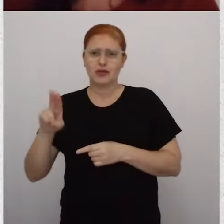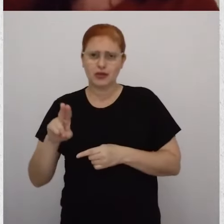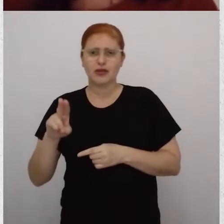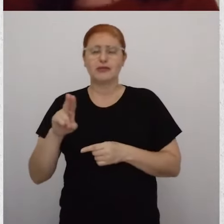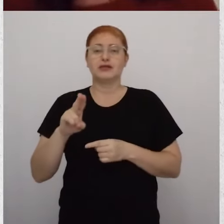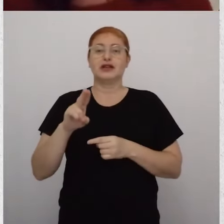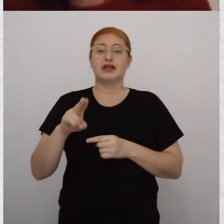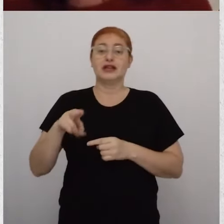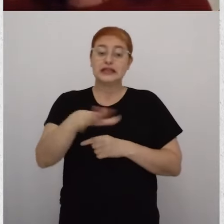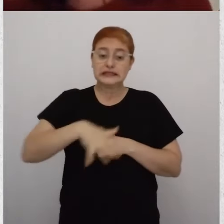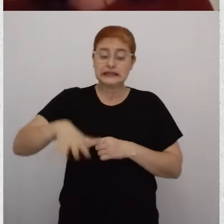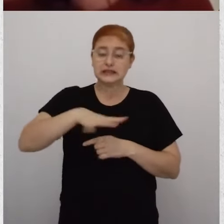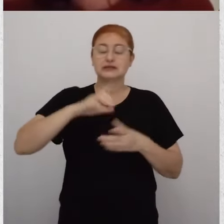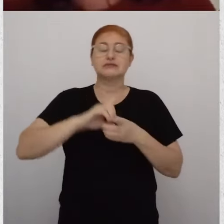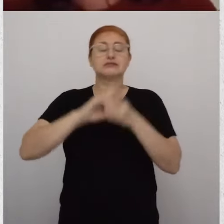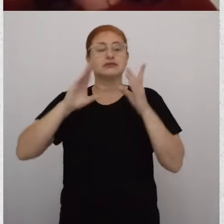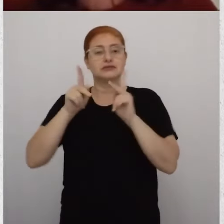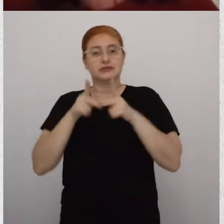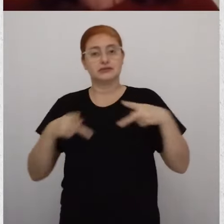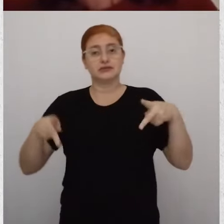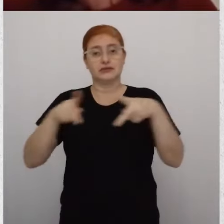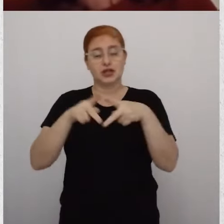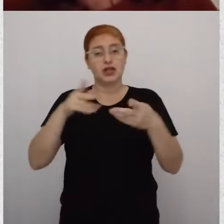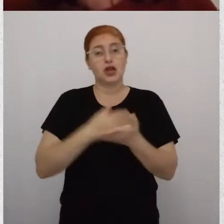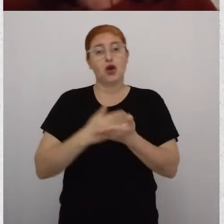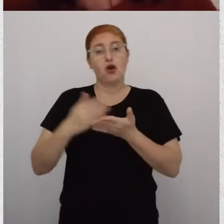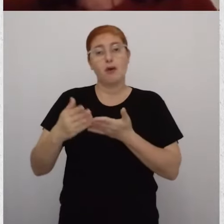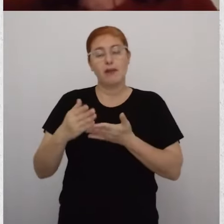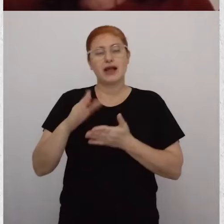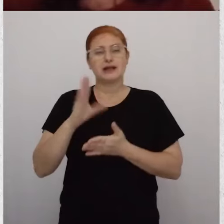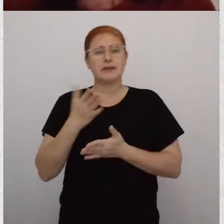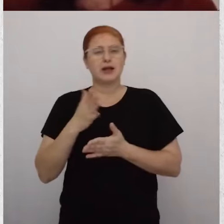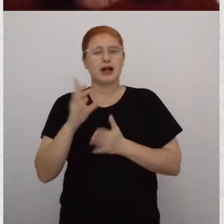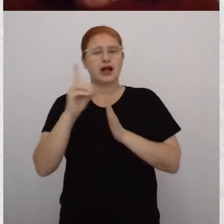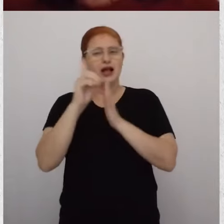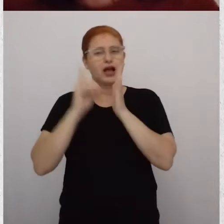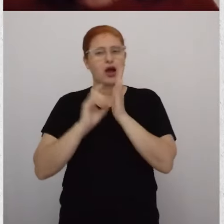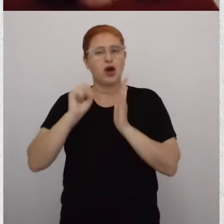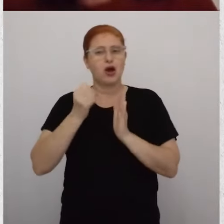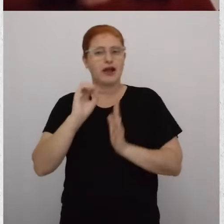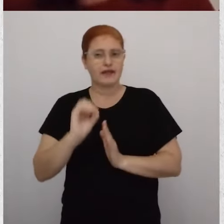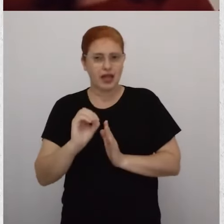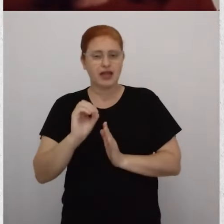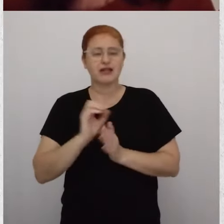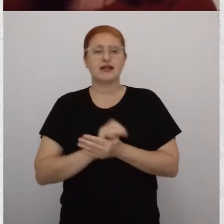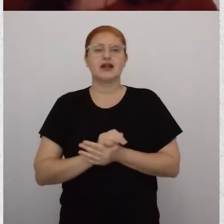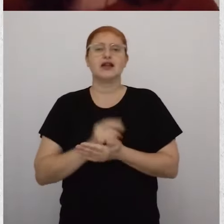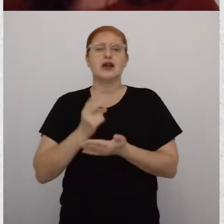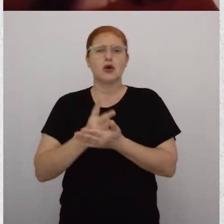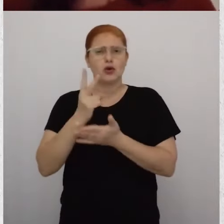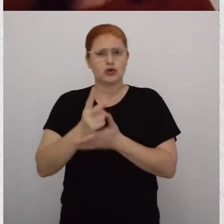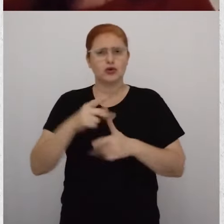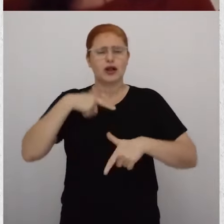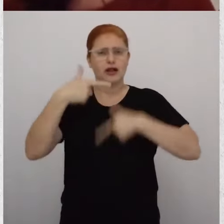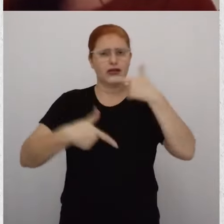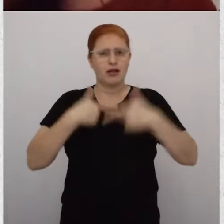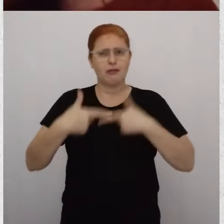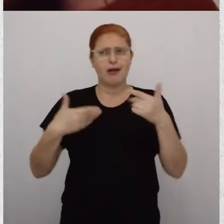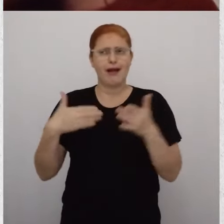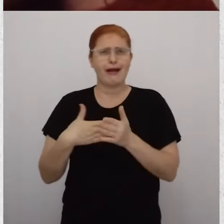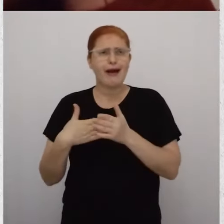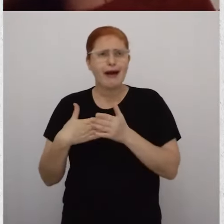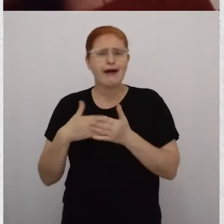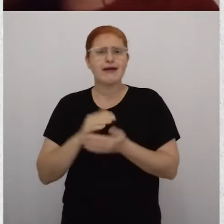campo democrático popular, que aí começaria ali pela década de 80 e vai no trabalho